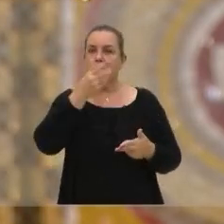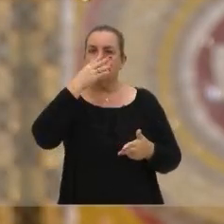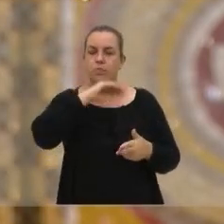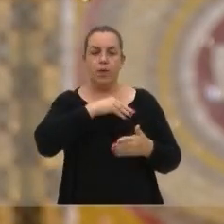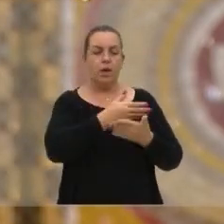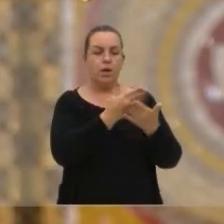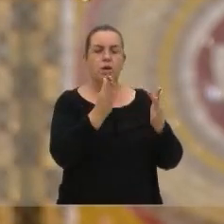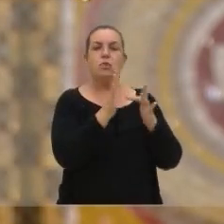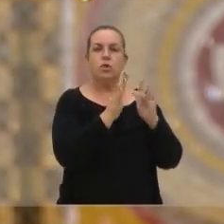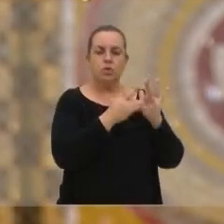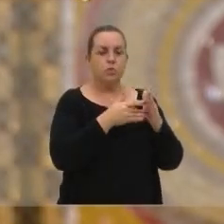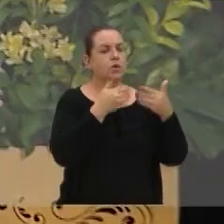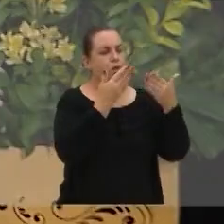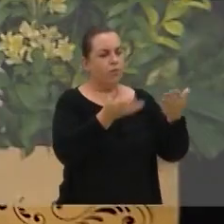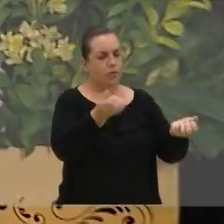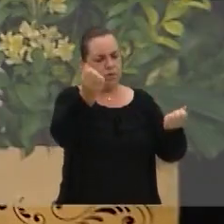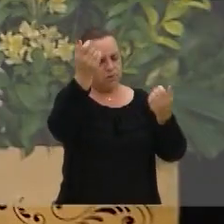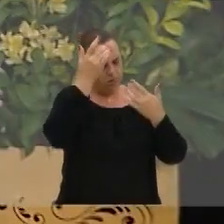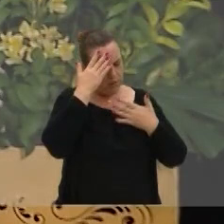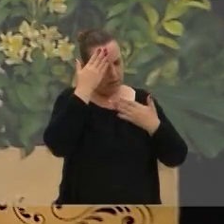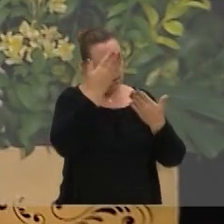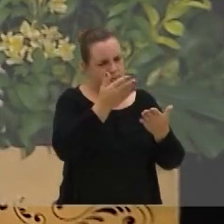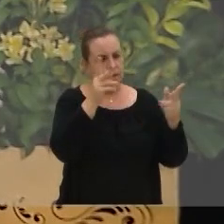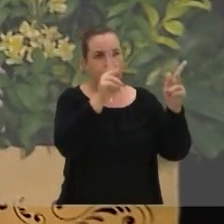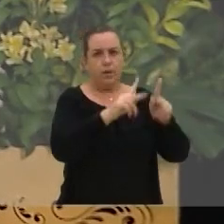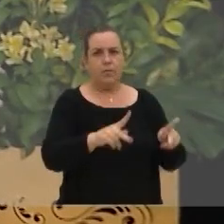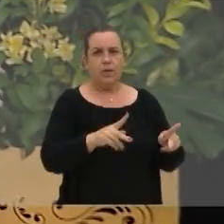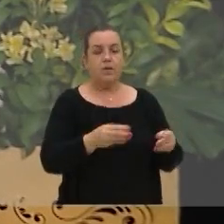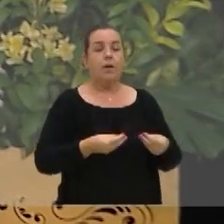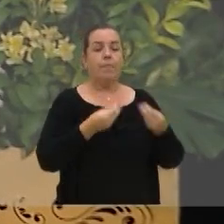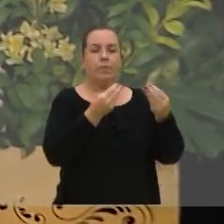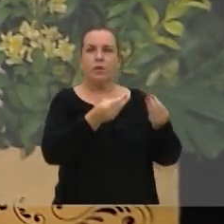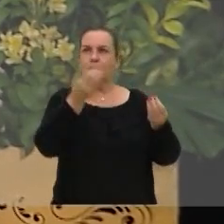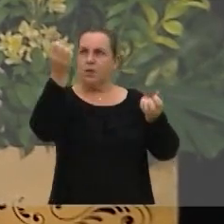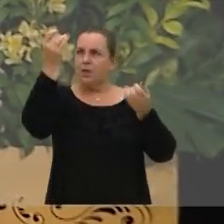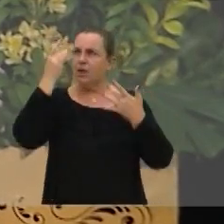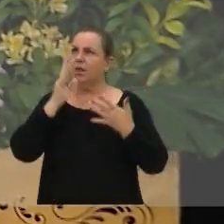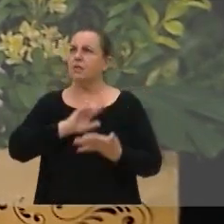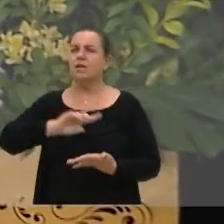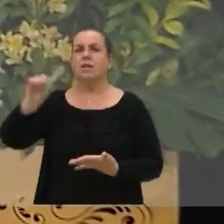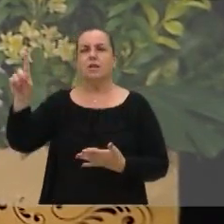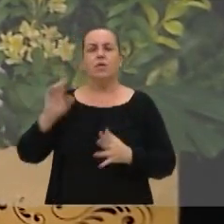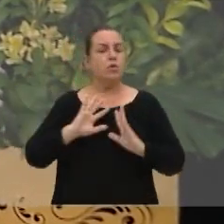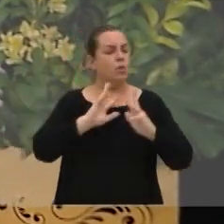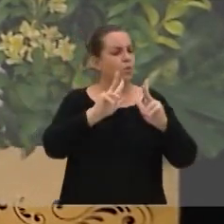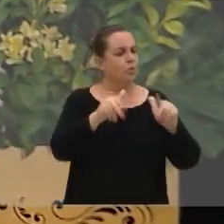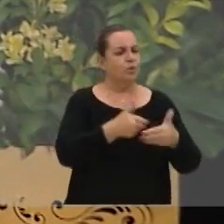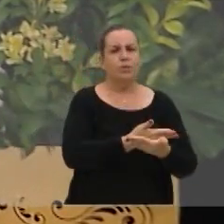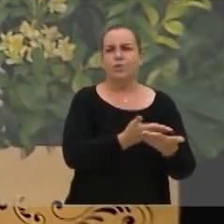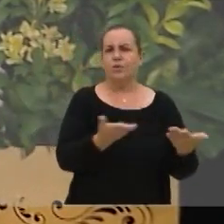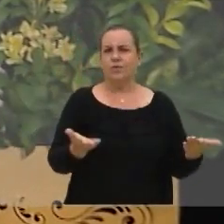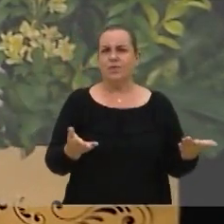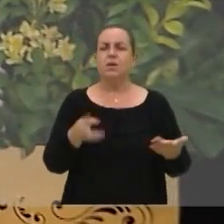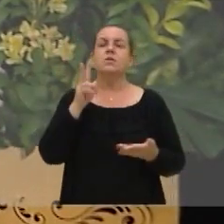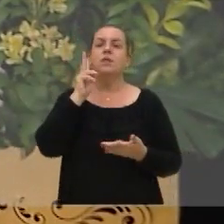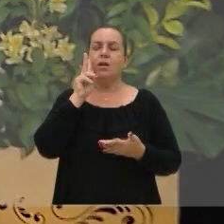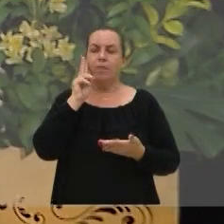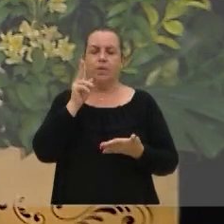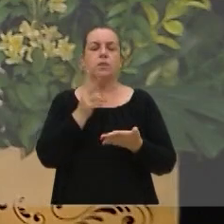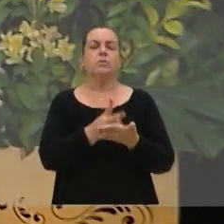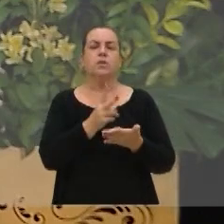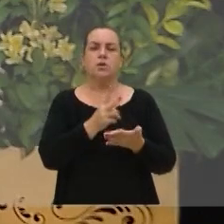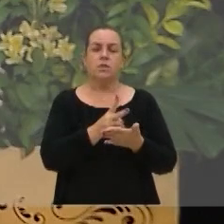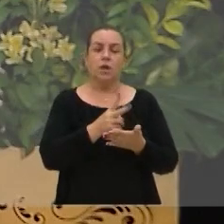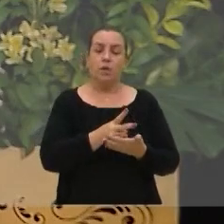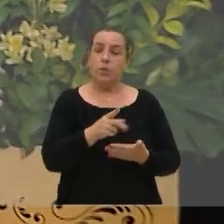vós graça e paz. Damos graças a Deus por todos vós, lembrando-vos sempre